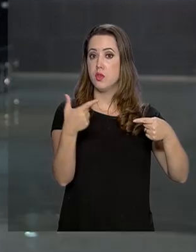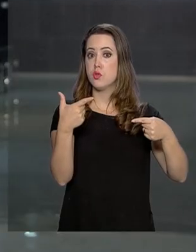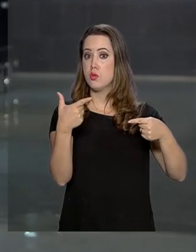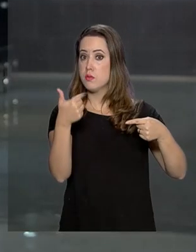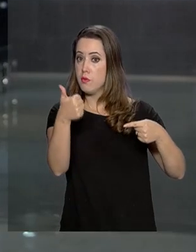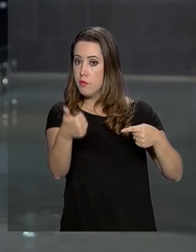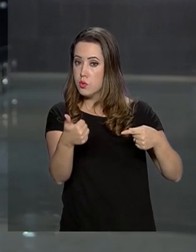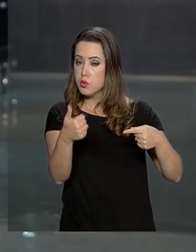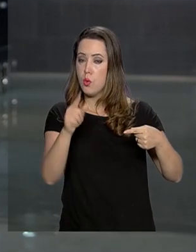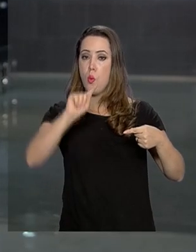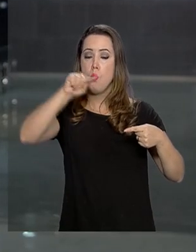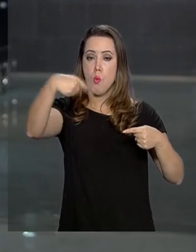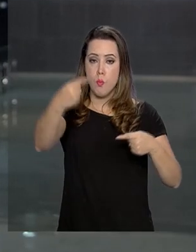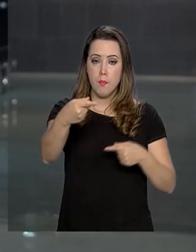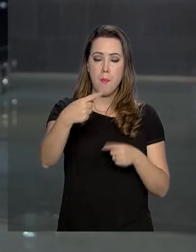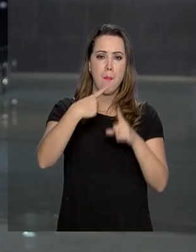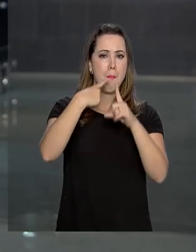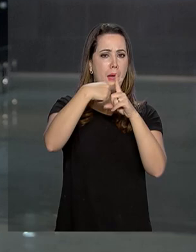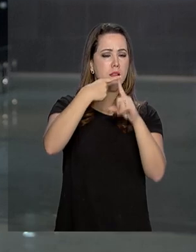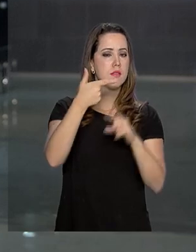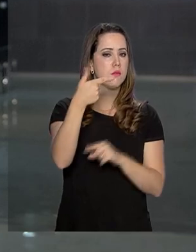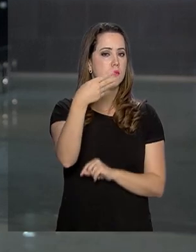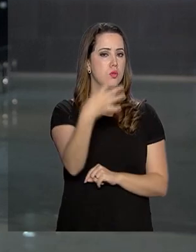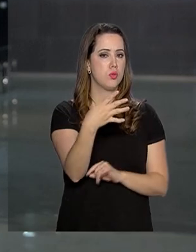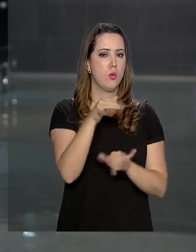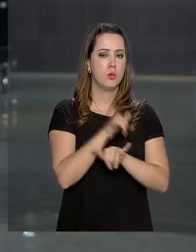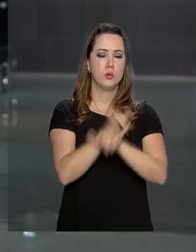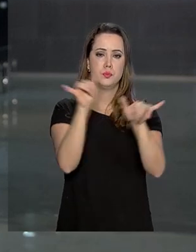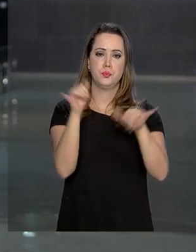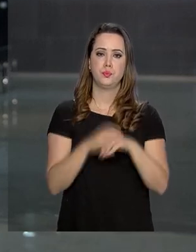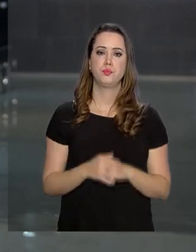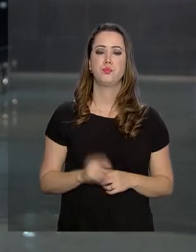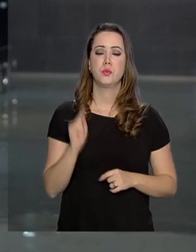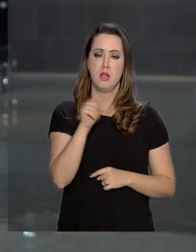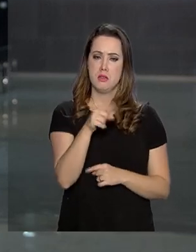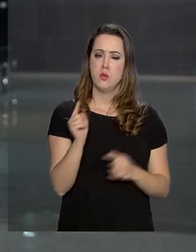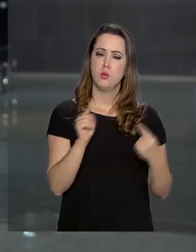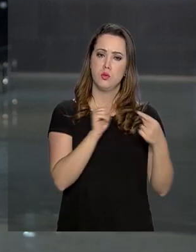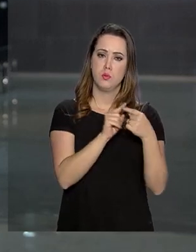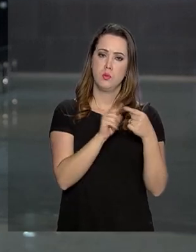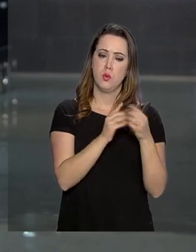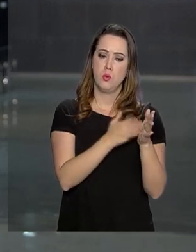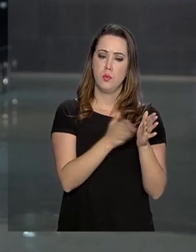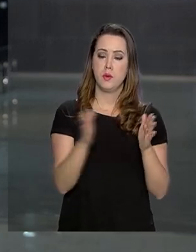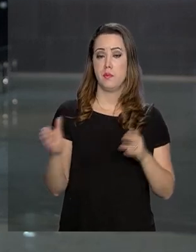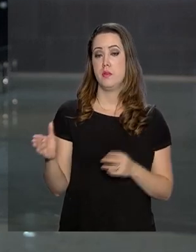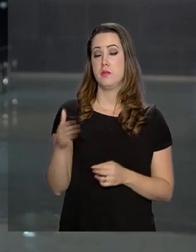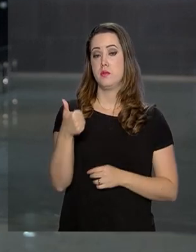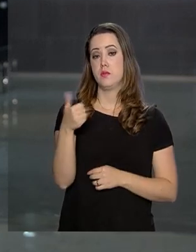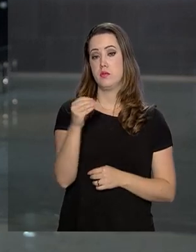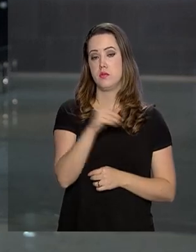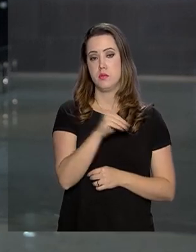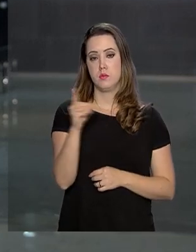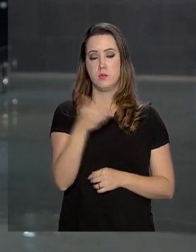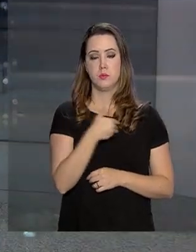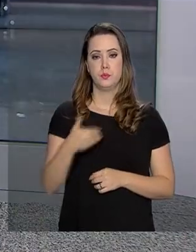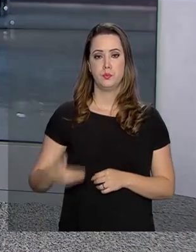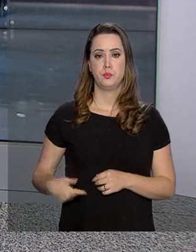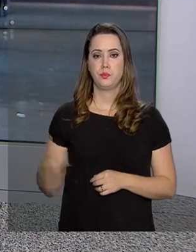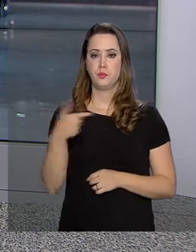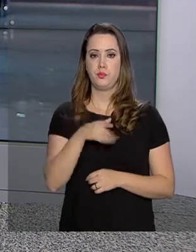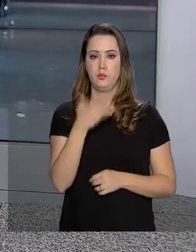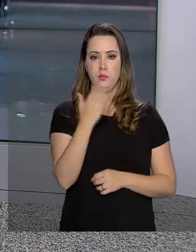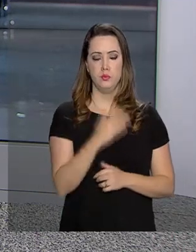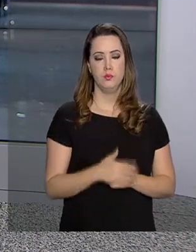24 Lembrando que essas concessões e estão entre as metas da agenda dos 100 dias de governo volto com você